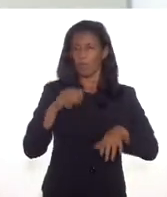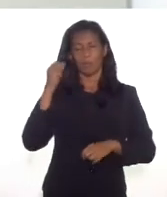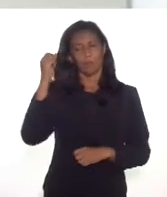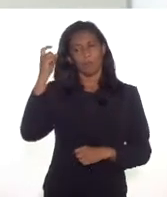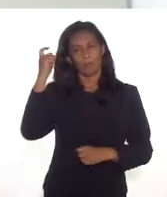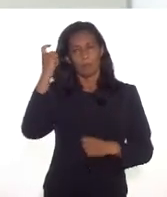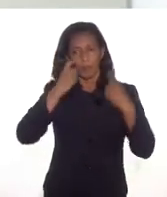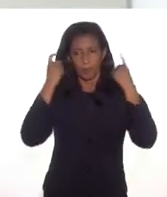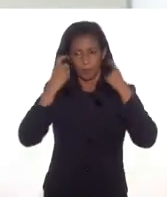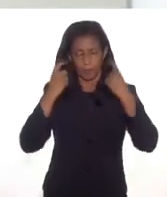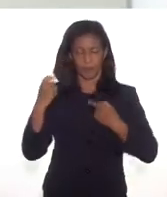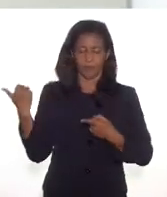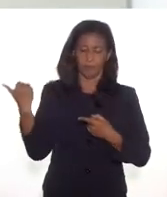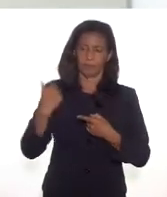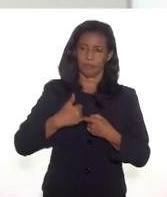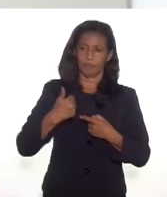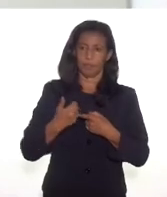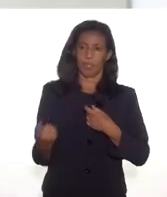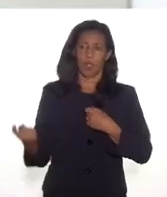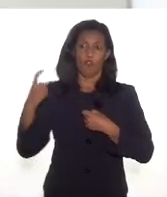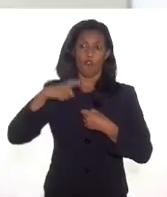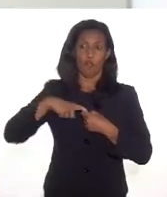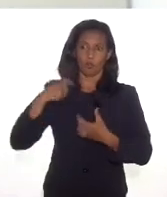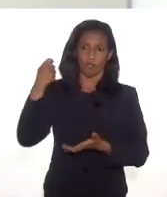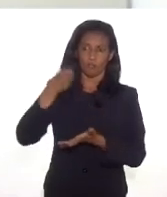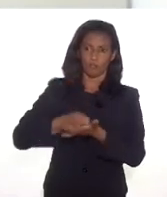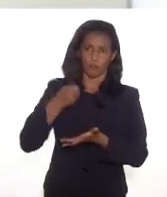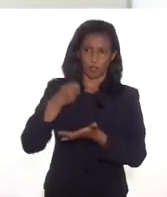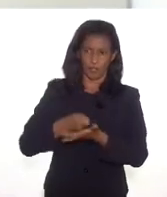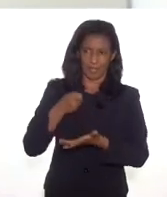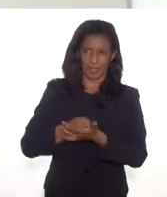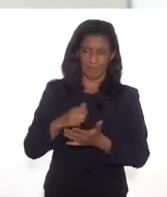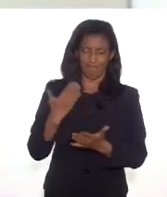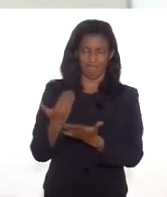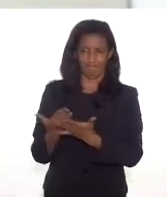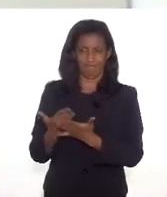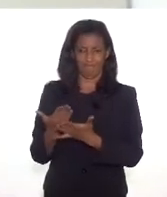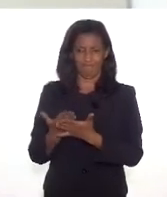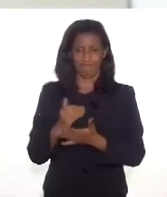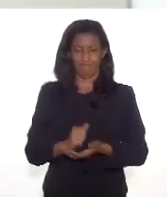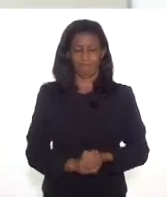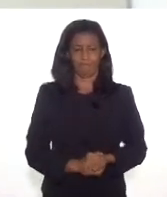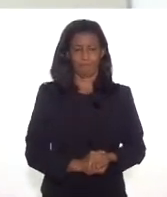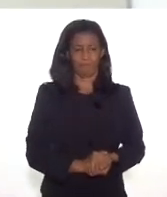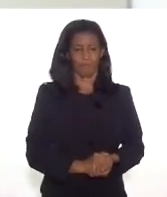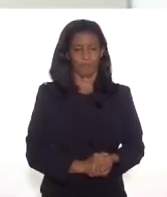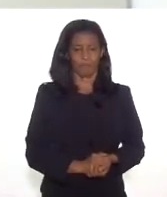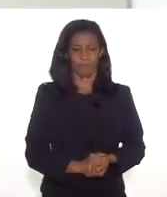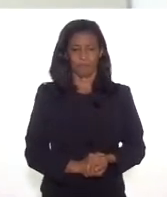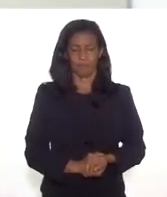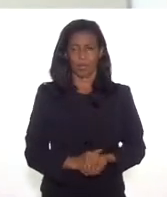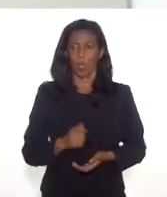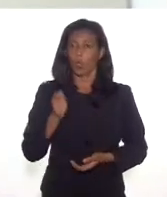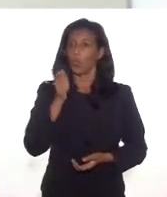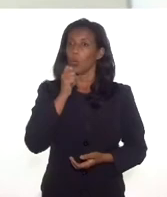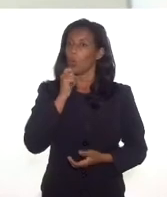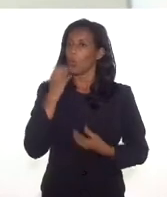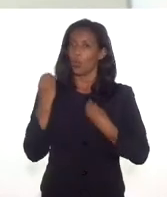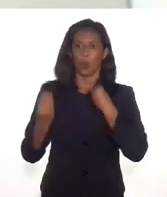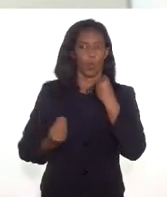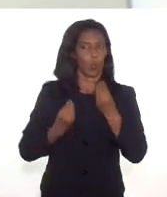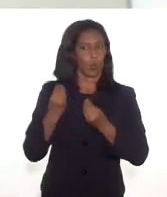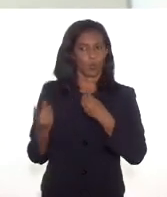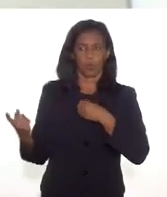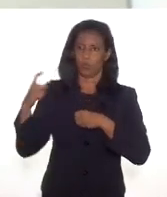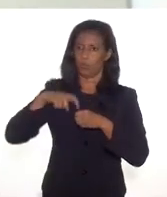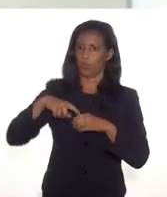preocupantes. O primeiro é o da volta forçada e arriscada. A gente tem defendido que não tem condições de retomar a